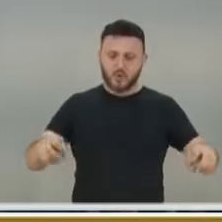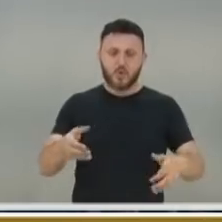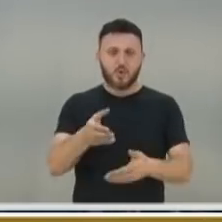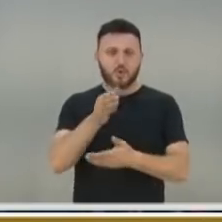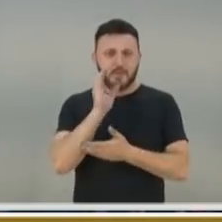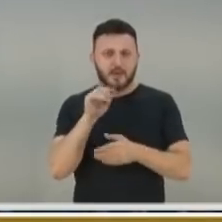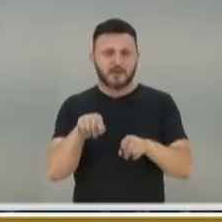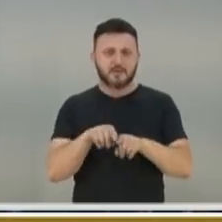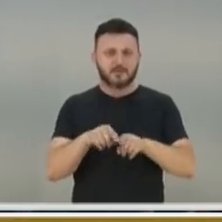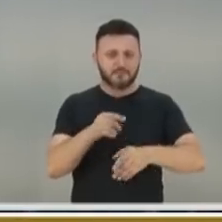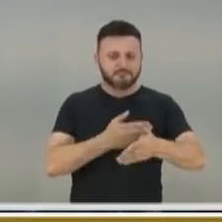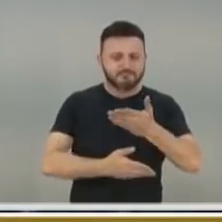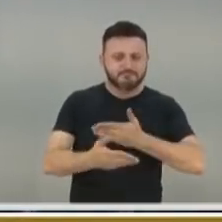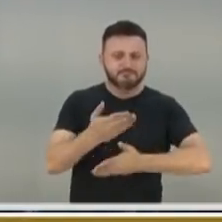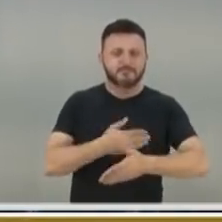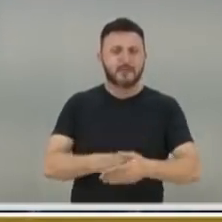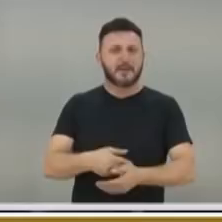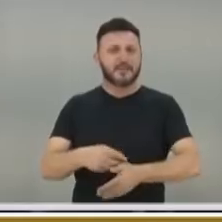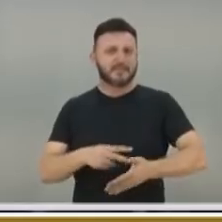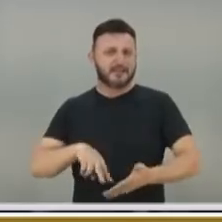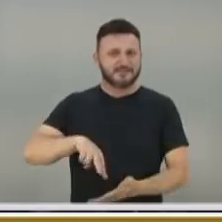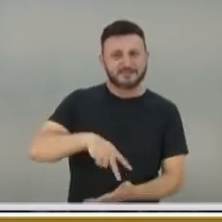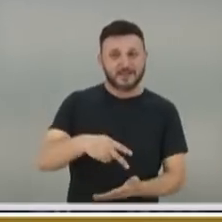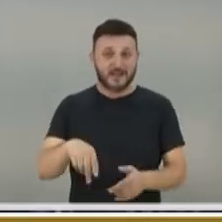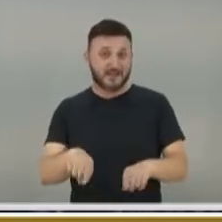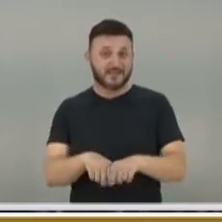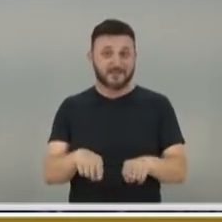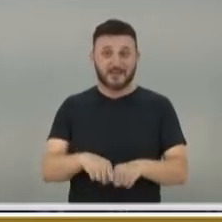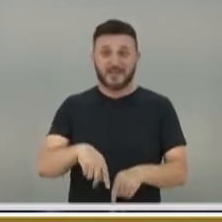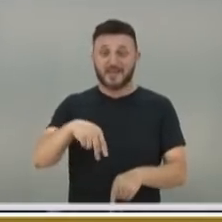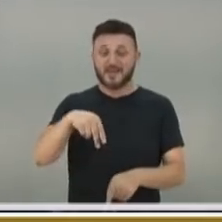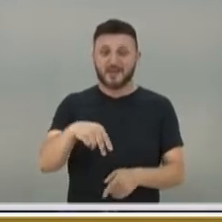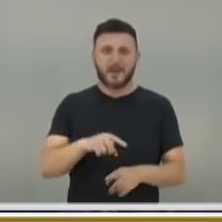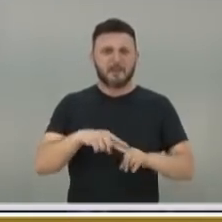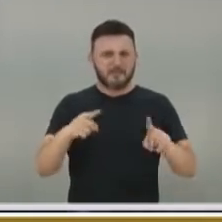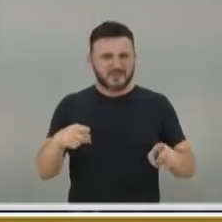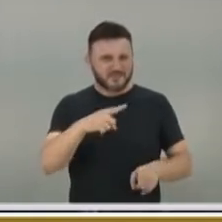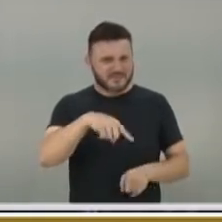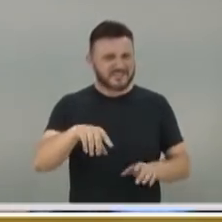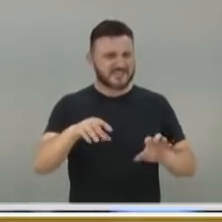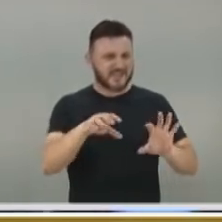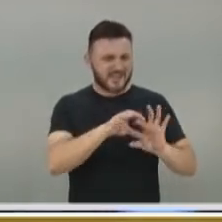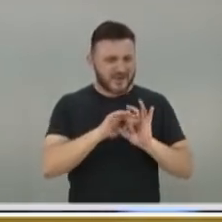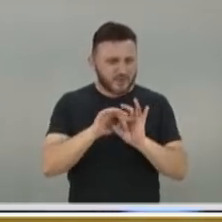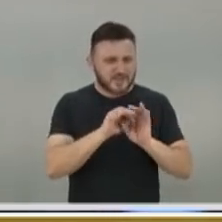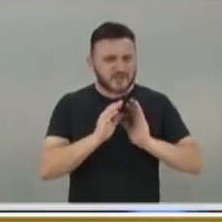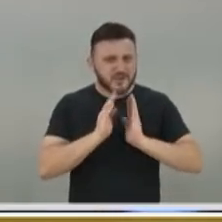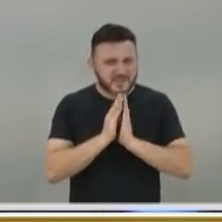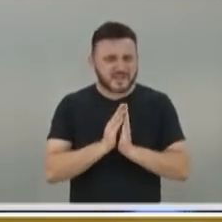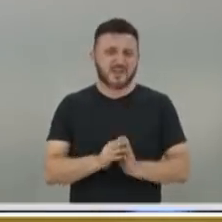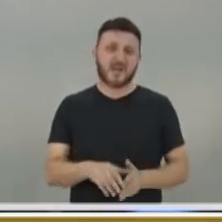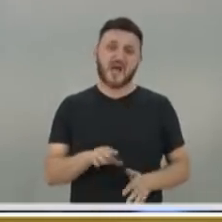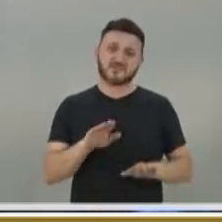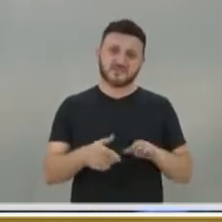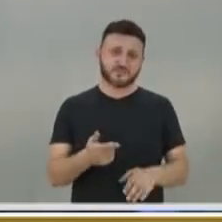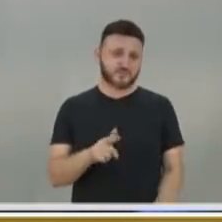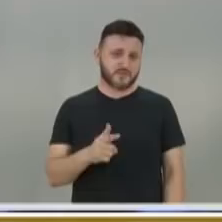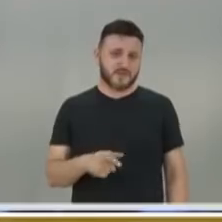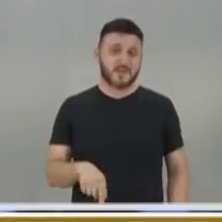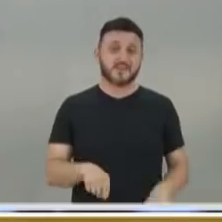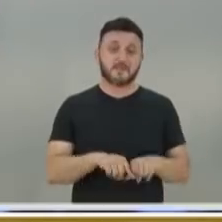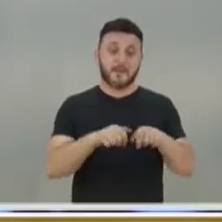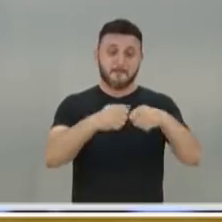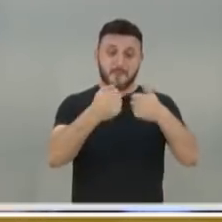mas se reúne para rezar. Faça novena de Natal, faça novenas do seu santo padroeiro, o terço mensal da